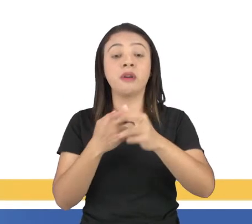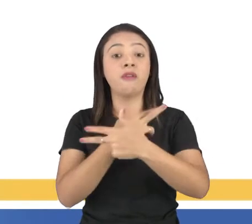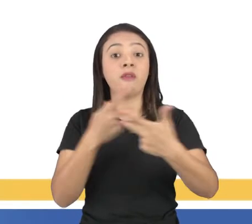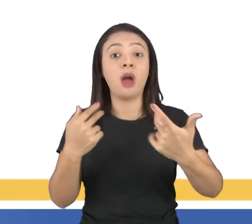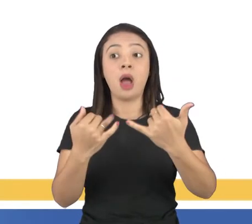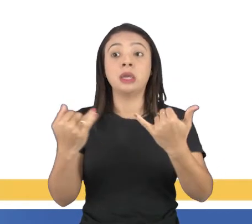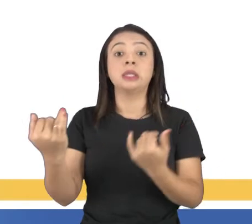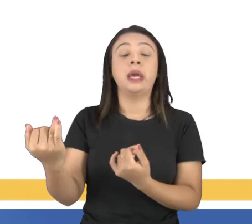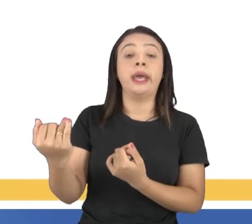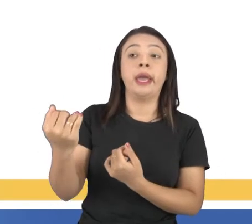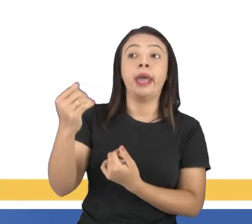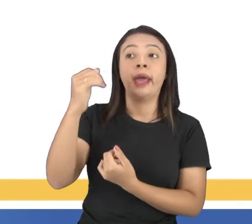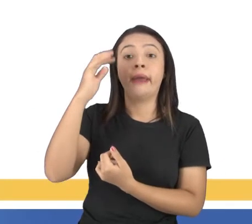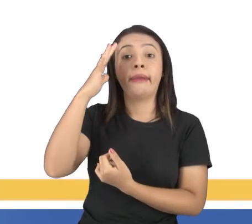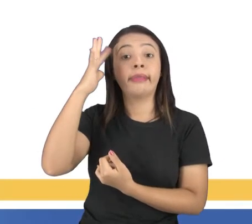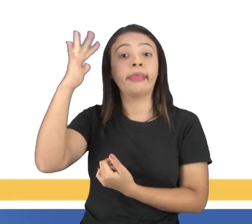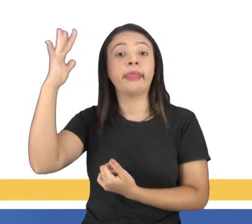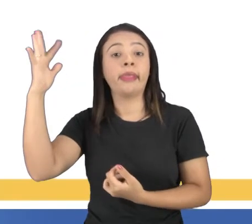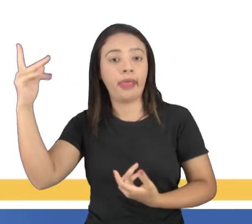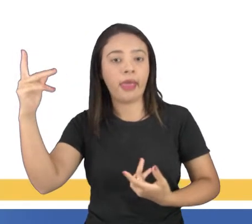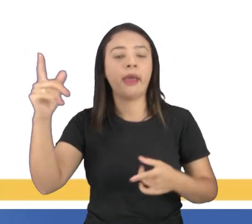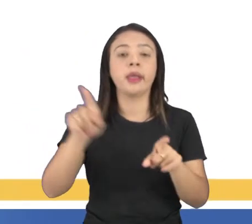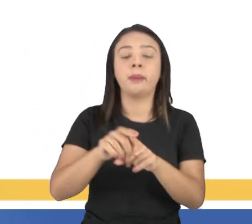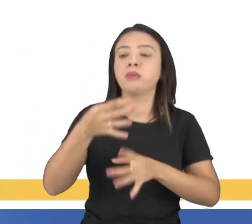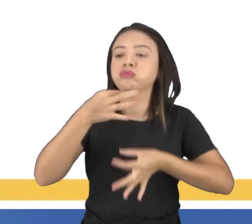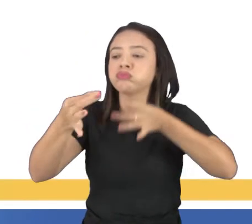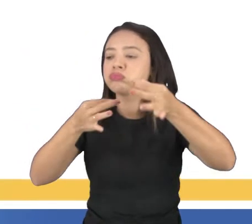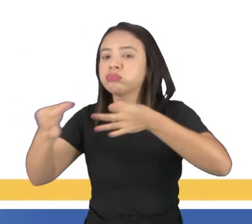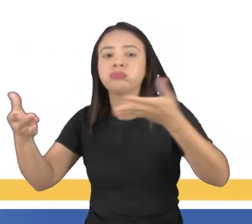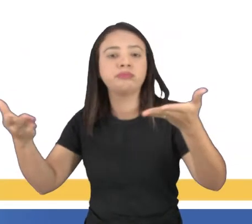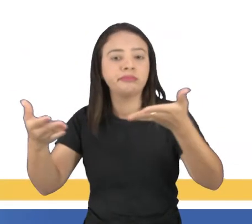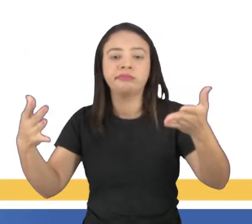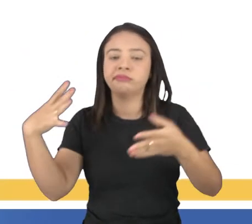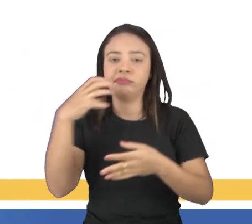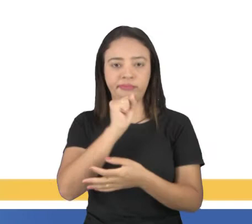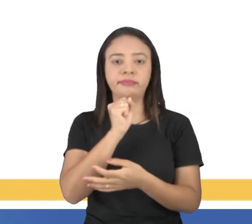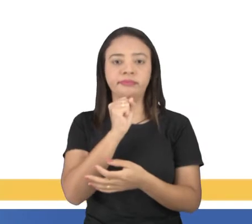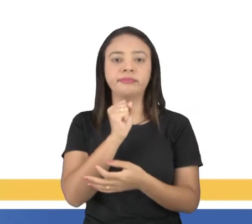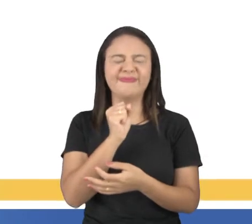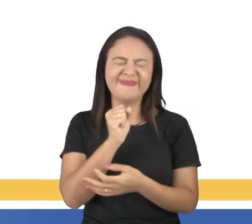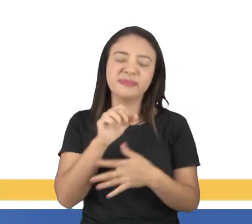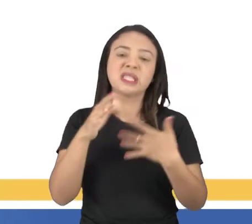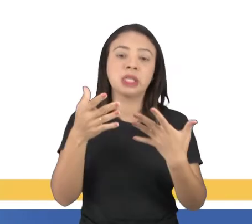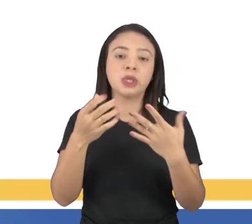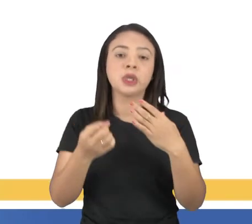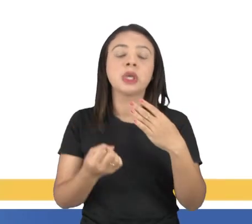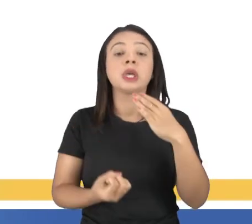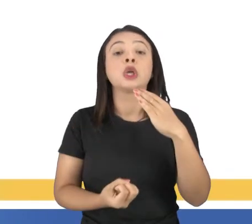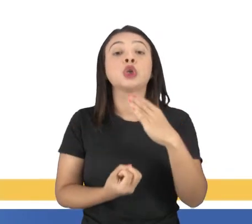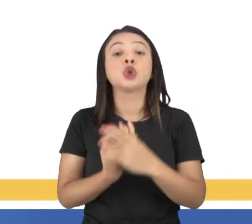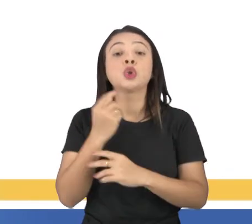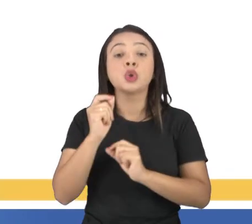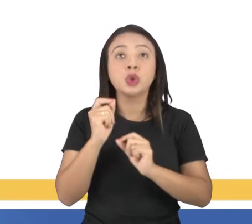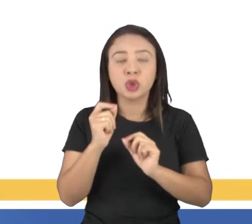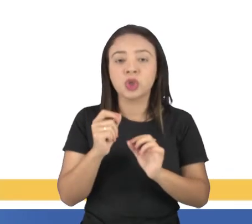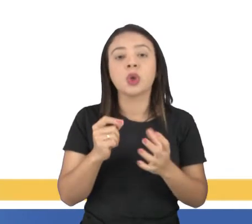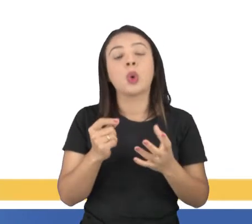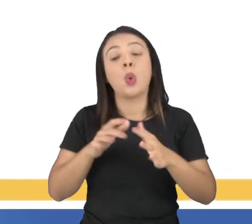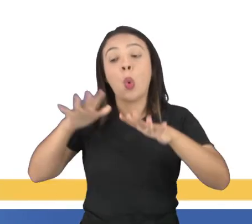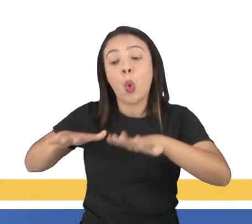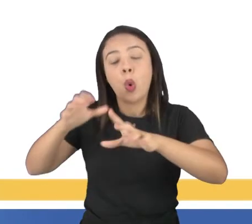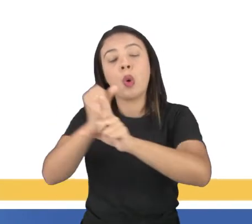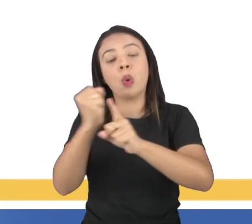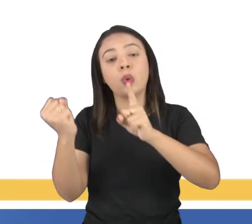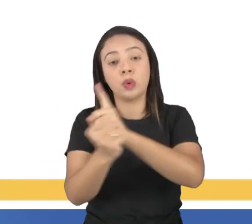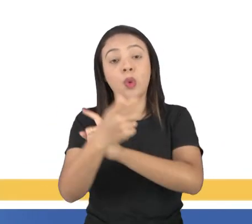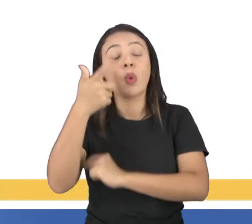pontos de vista podem ser disseminados a todo instante. Um terreno fértil para os movimentos sociais se organizarem e